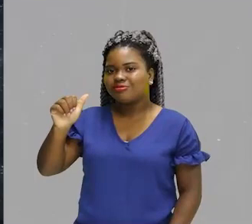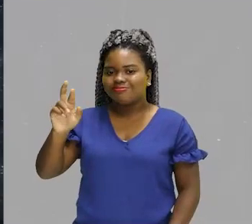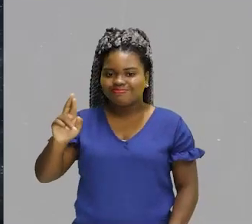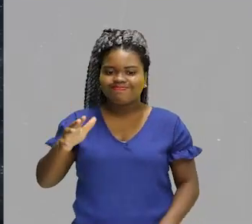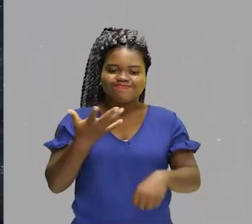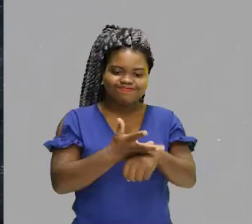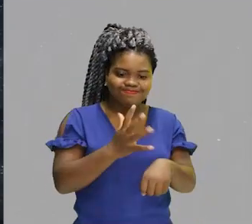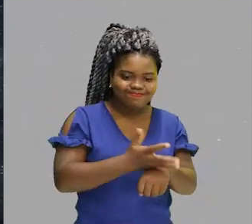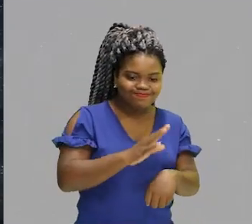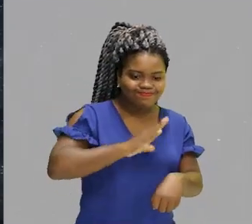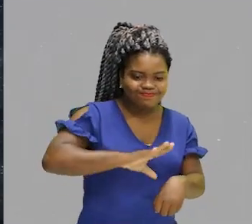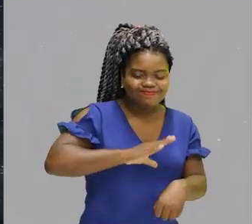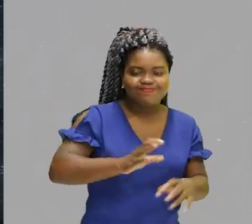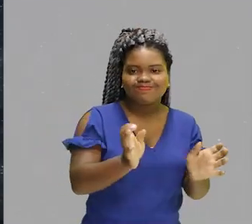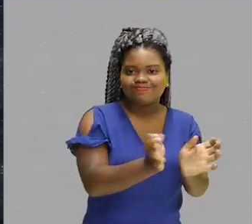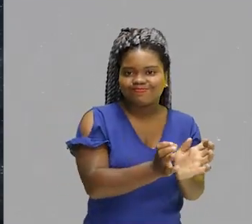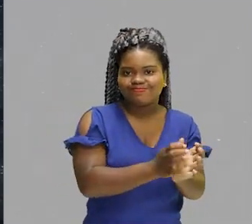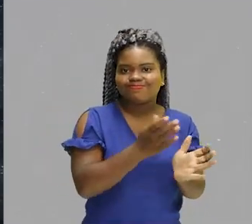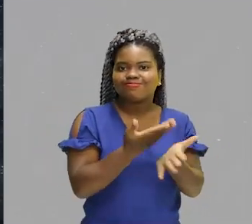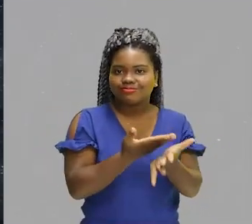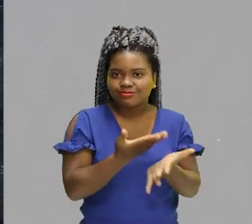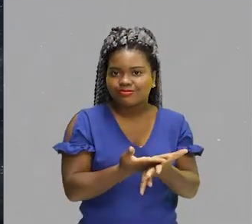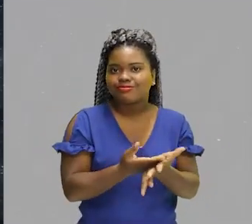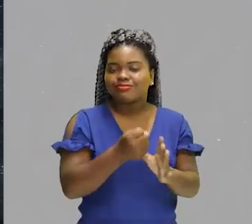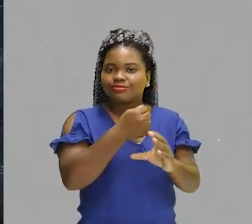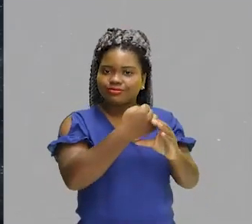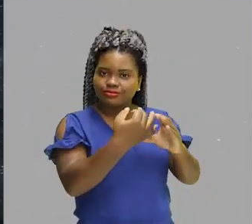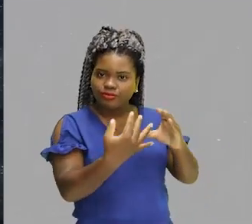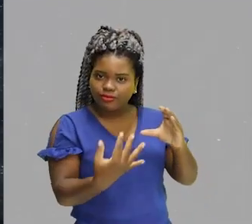estudos. Uma característica aqui